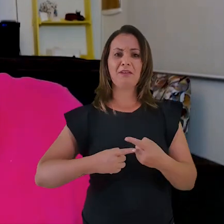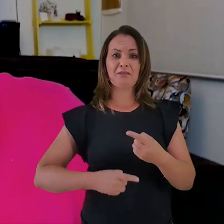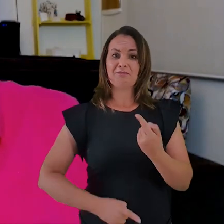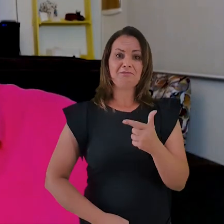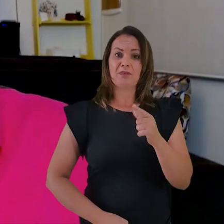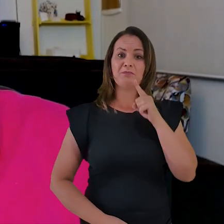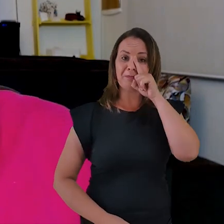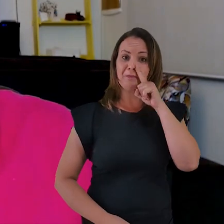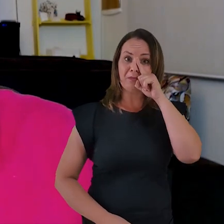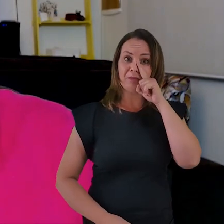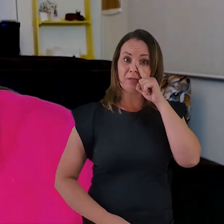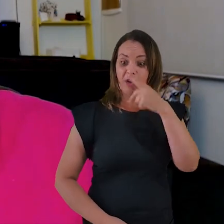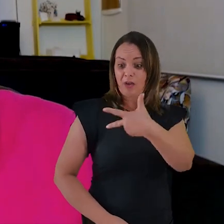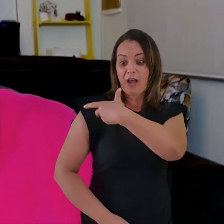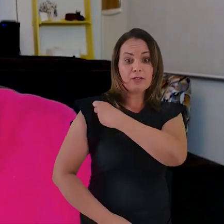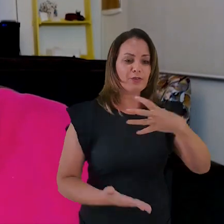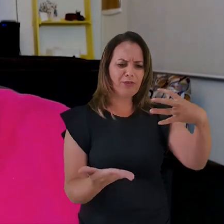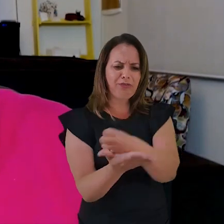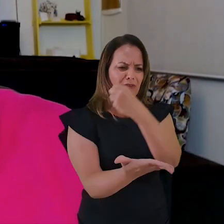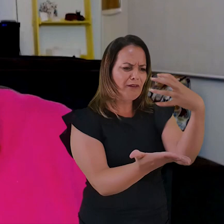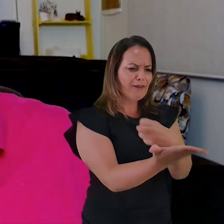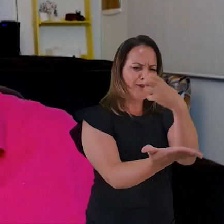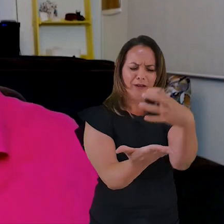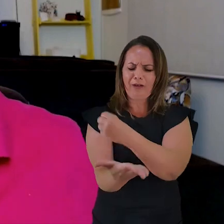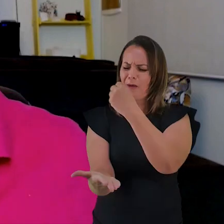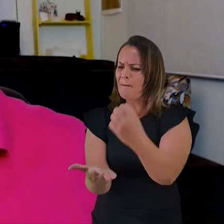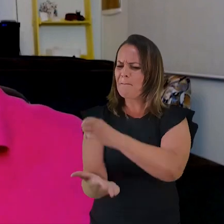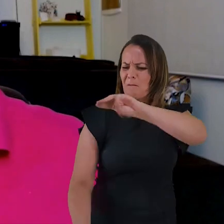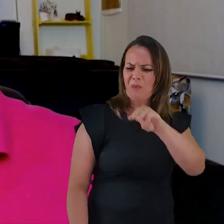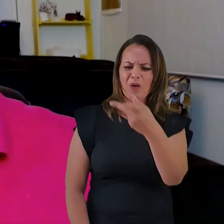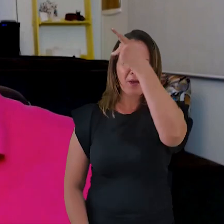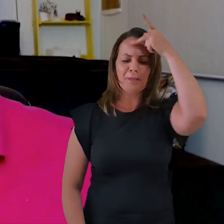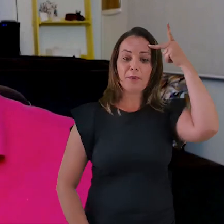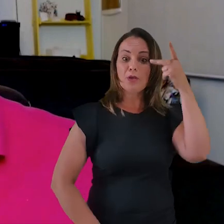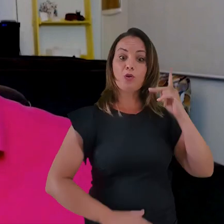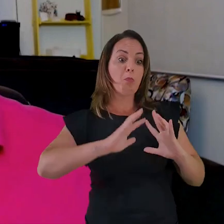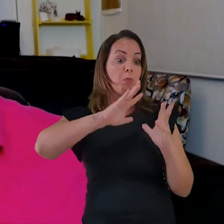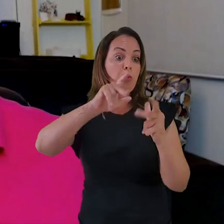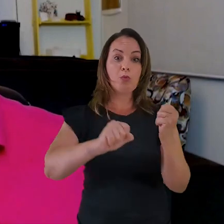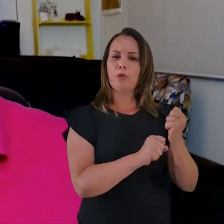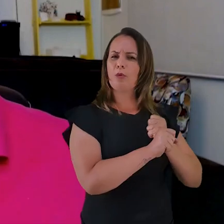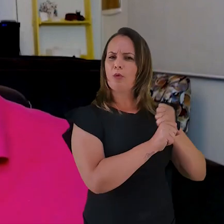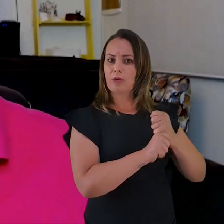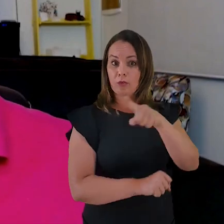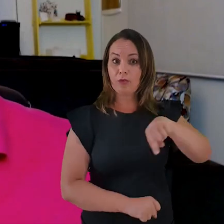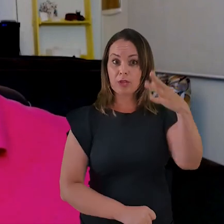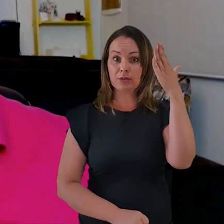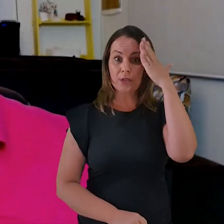As vacinas, pessoal, salvam milhões e milhões de pessoas por todo o mundo, todos os anos. Vocês sabiam